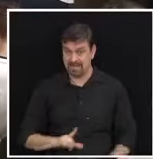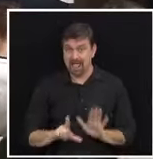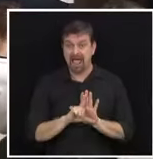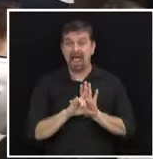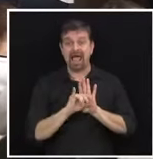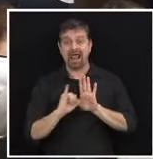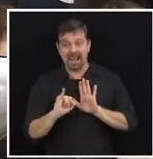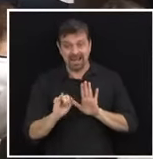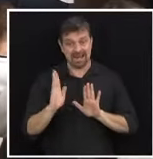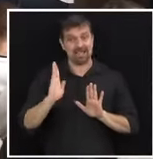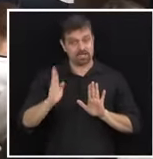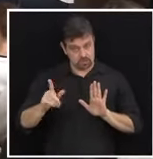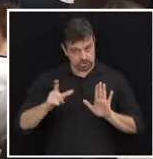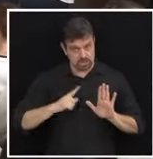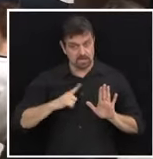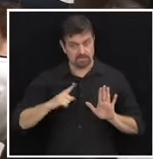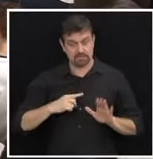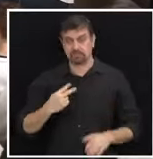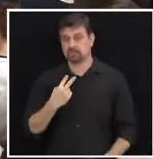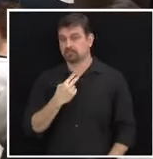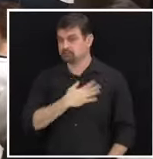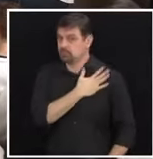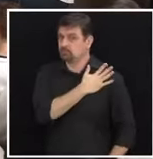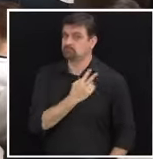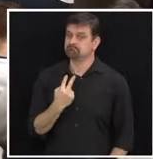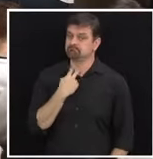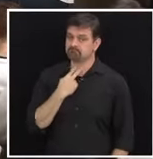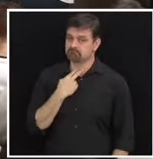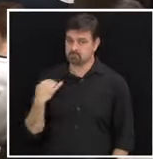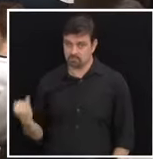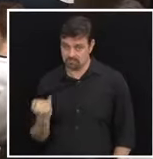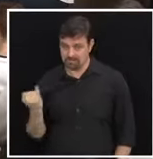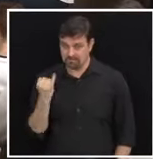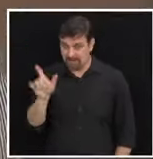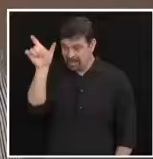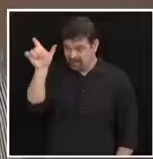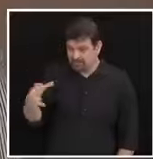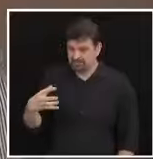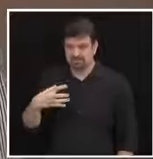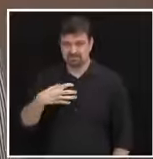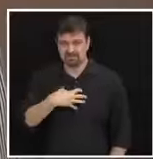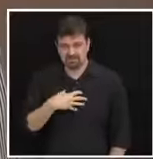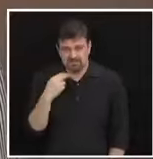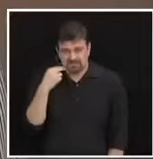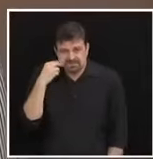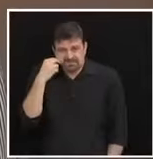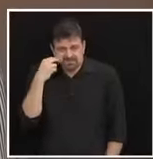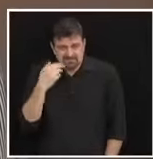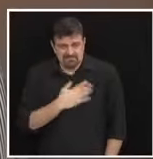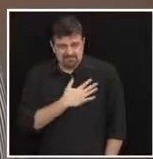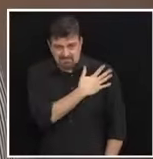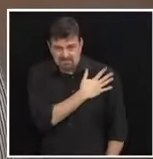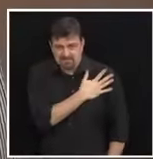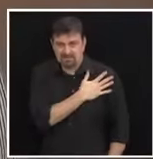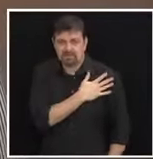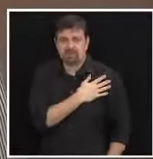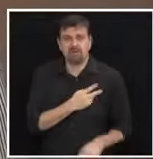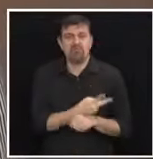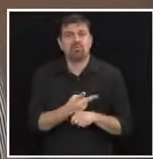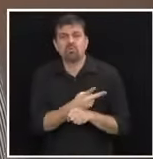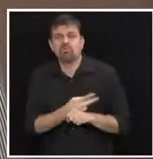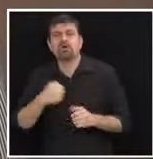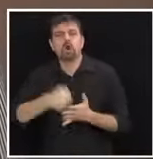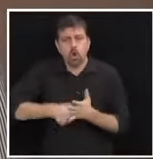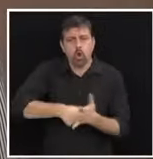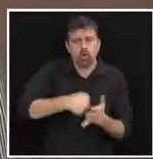questões. Então é importante também deixar isso aqui, que é importante, se alguém estiver nessa situação, conhecer alguém nessa situação, procurar seus direitos, procurar algum